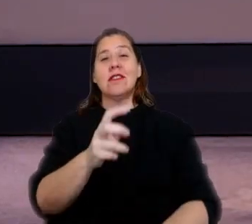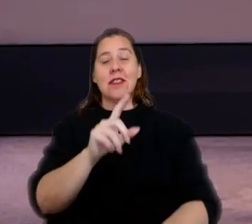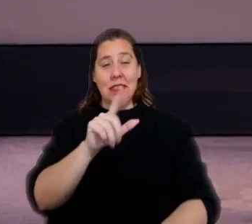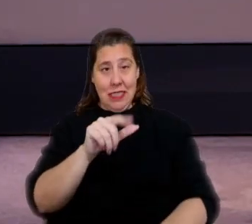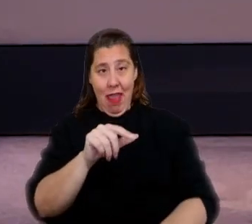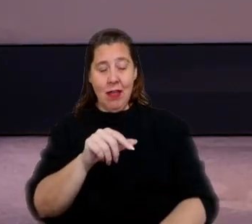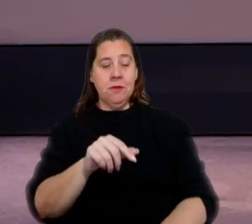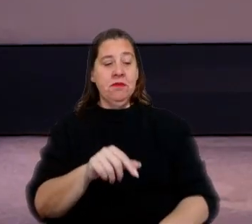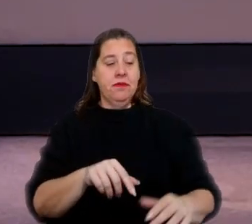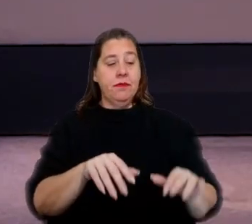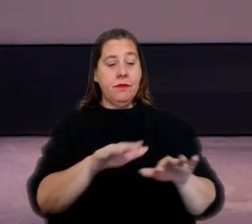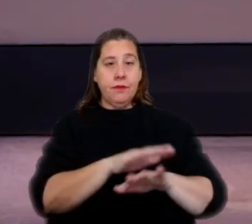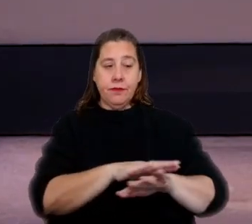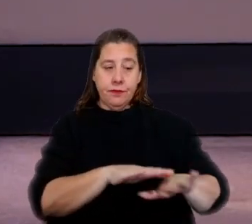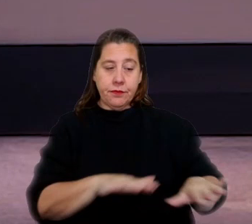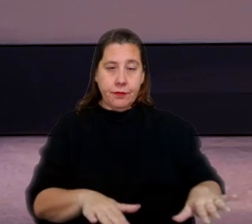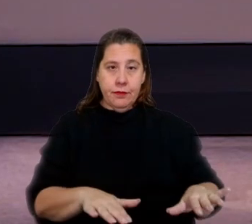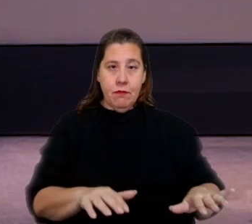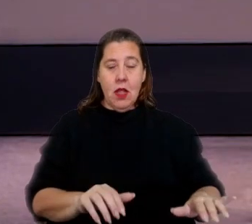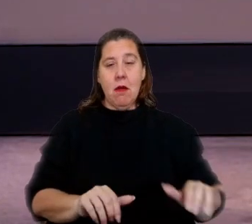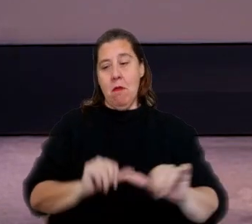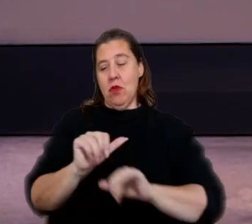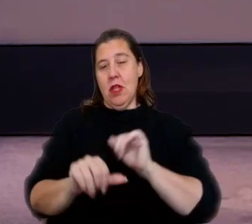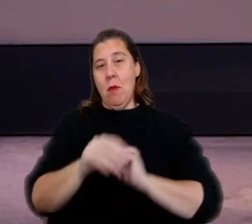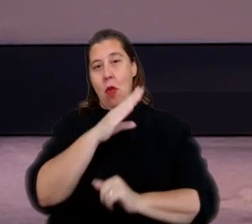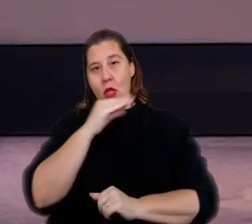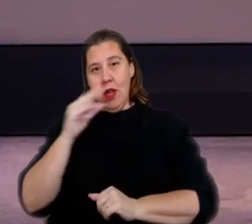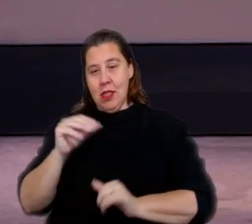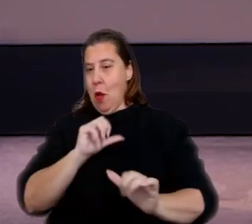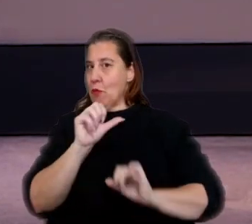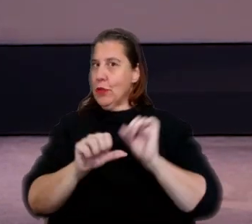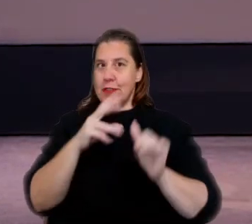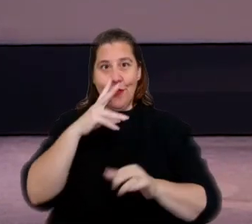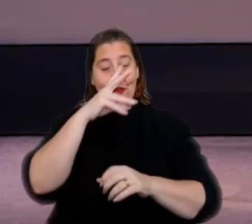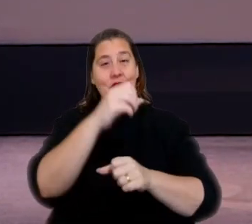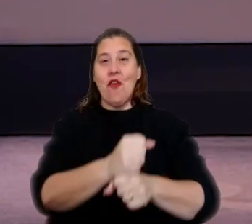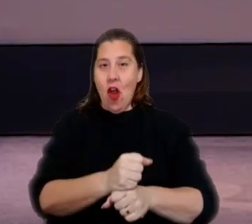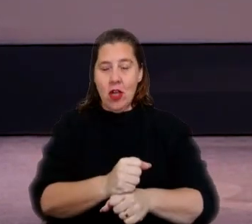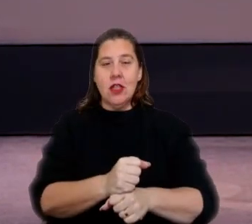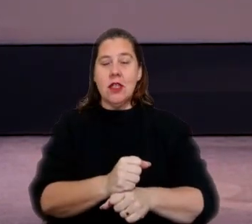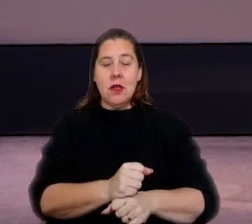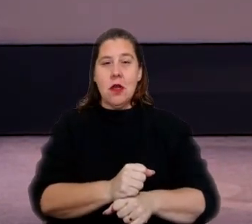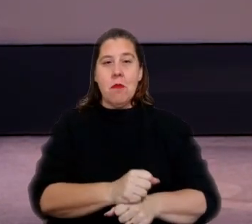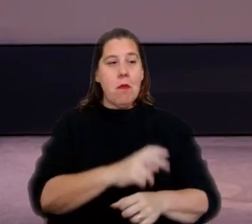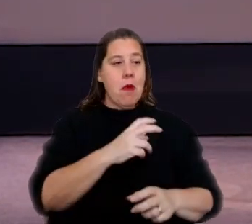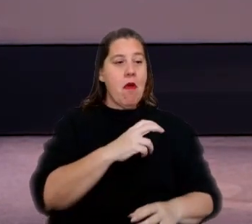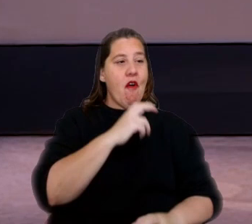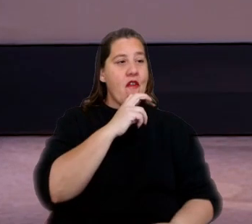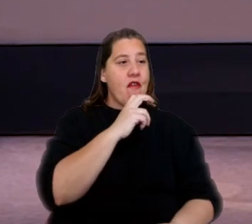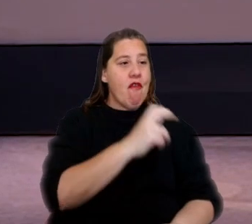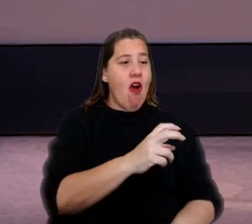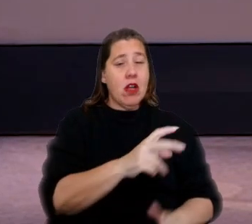da infância, né, daí para a adolescência, é uma mudança muito radical, assim, vai de uma